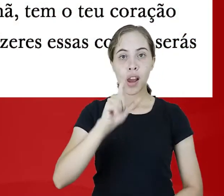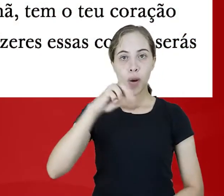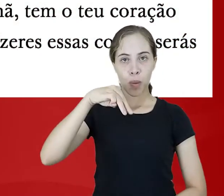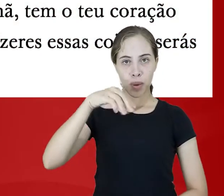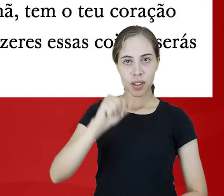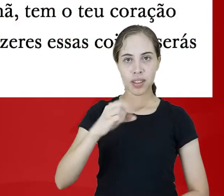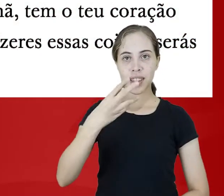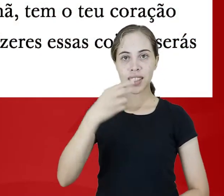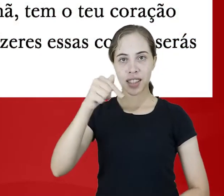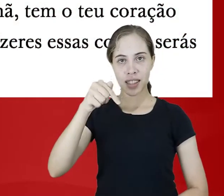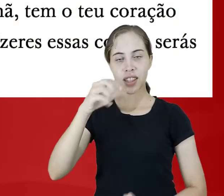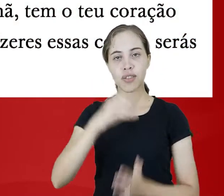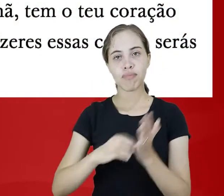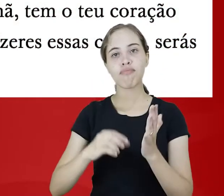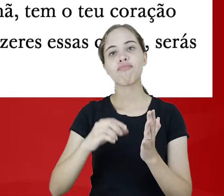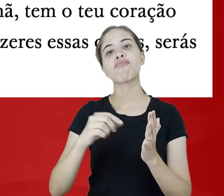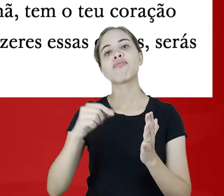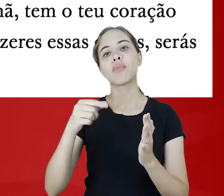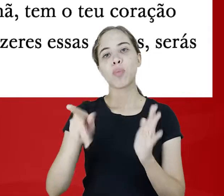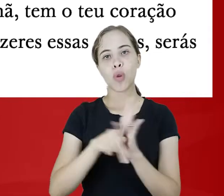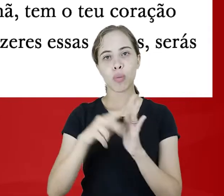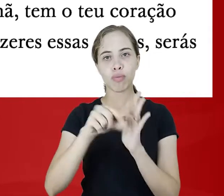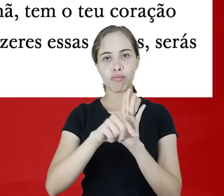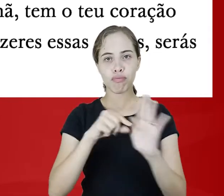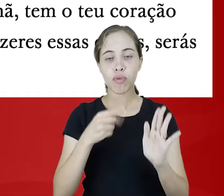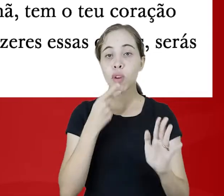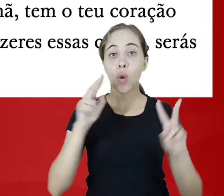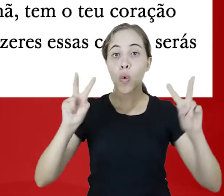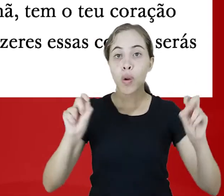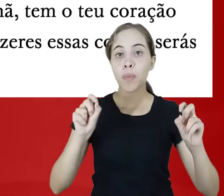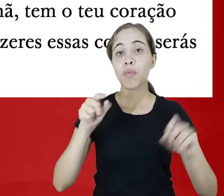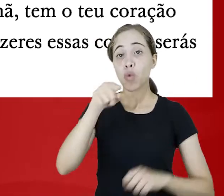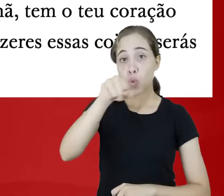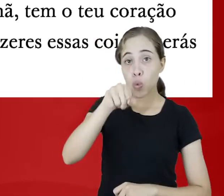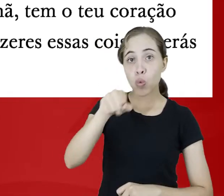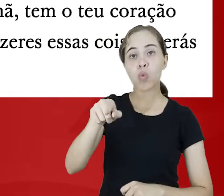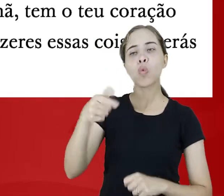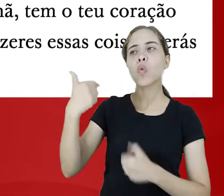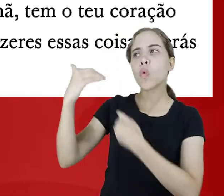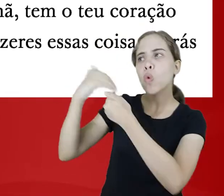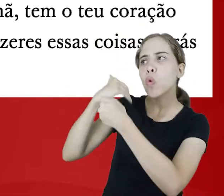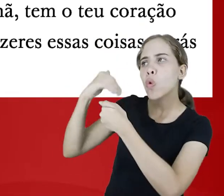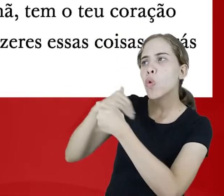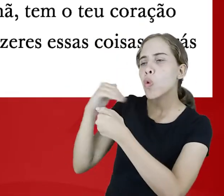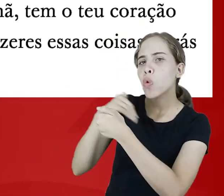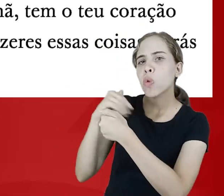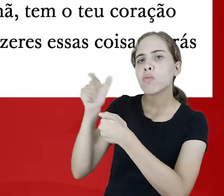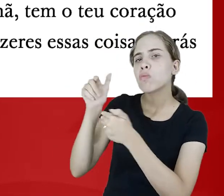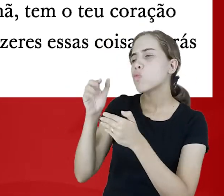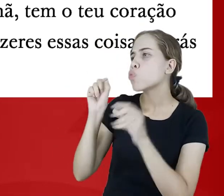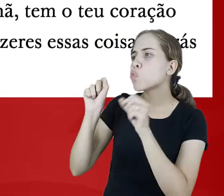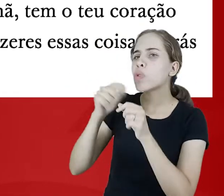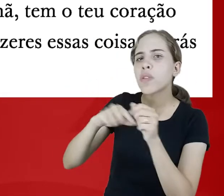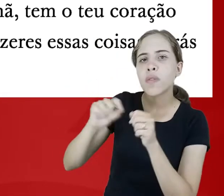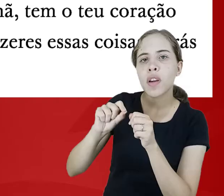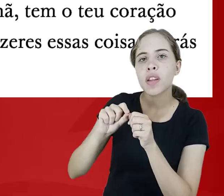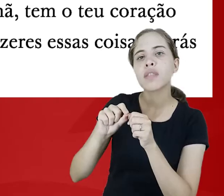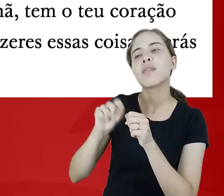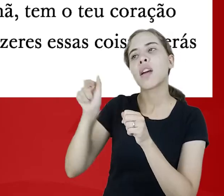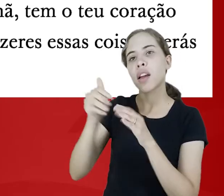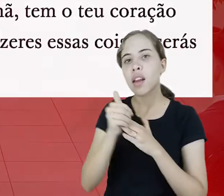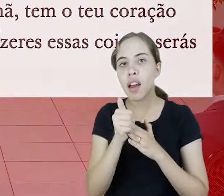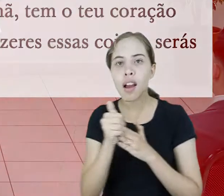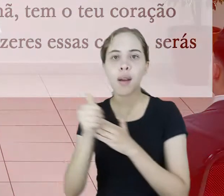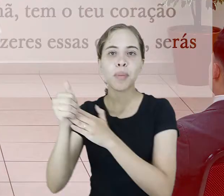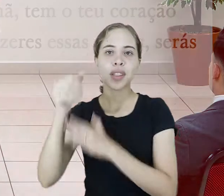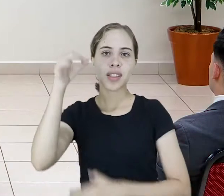37, aconselha-te com o Senhor em tudo o que fizeres, e Ele dirigir-te-á para o bem. Aprendi sobre